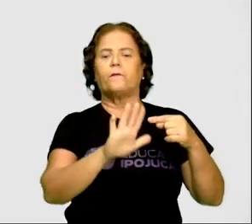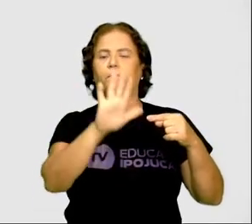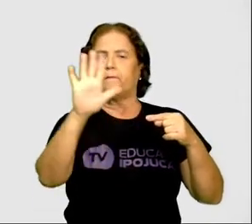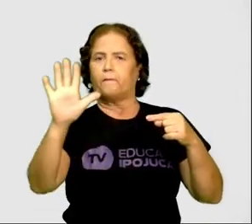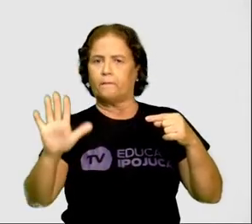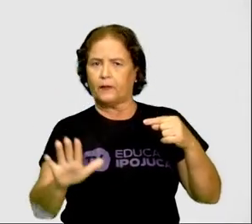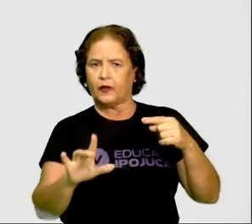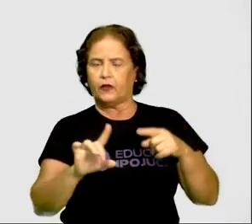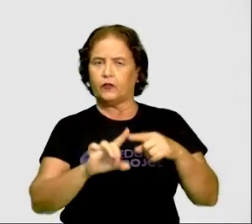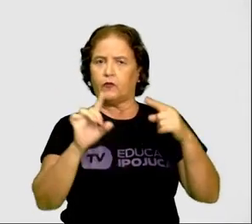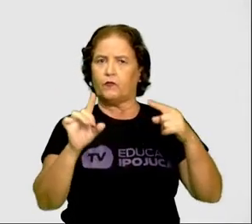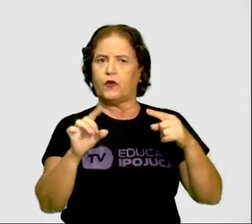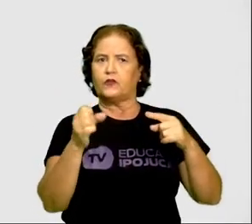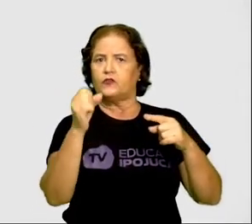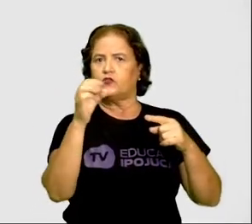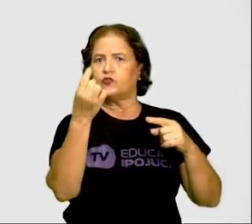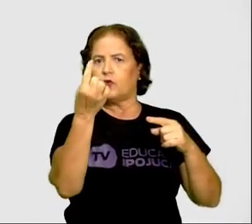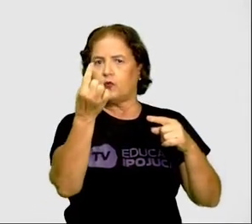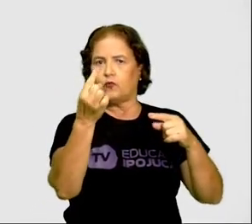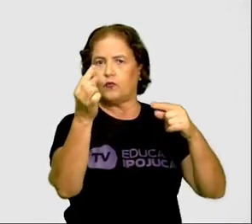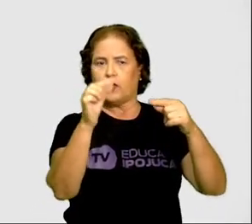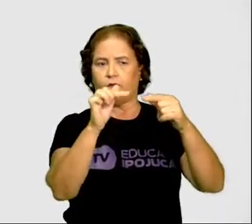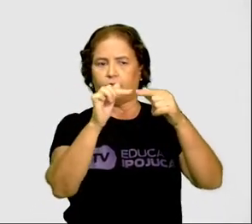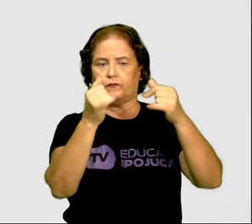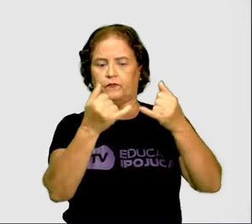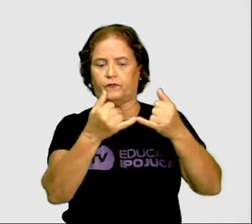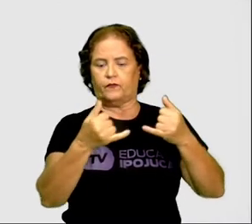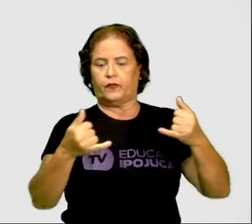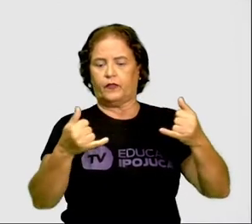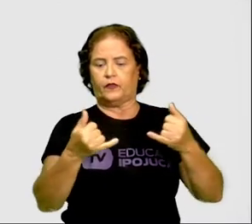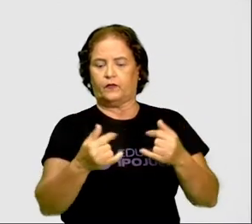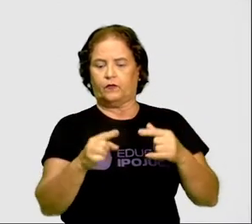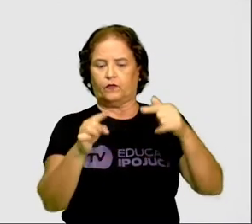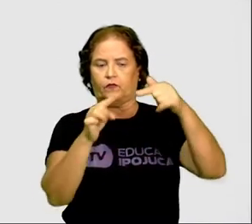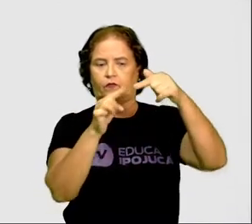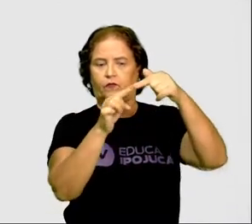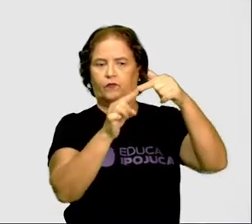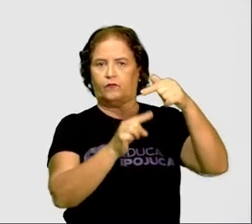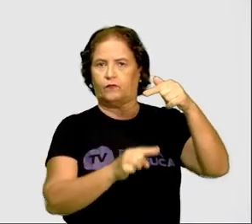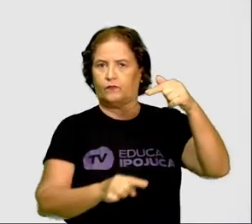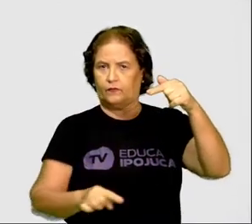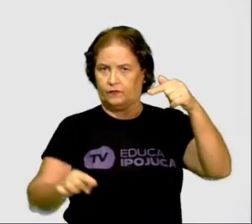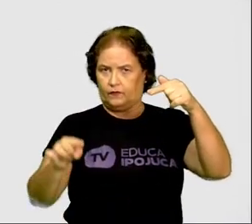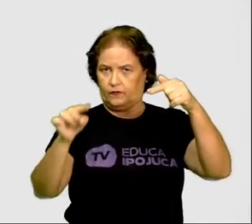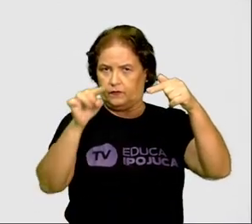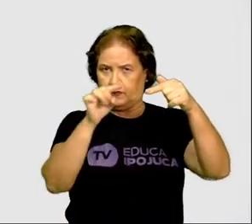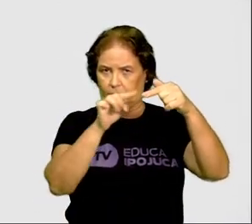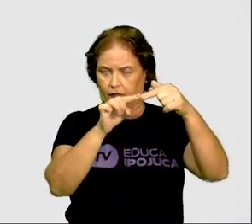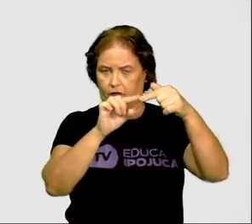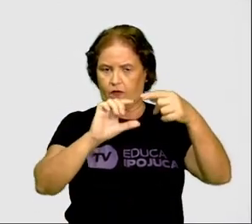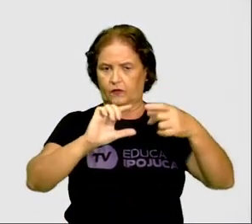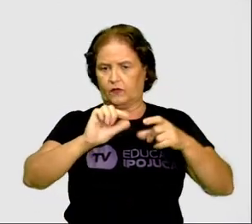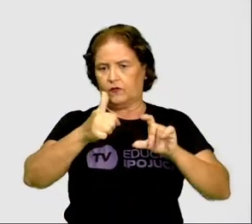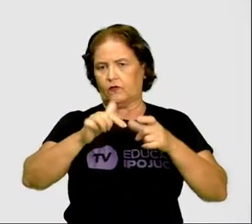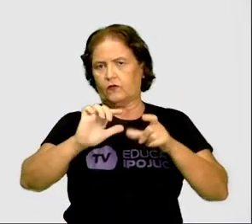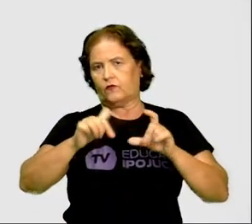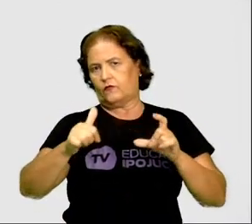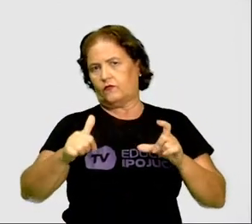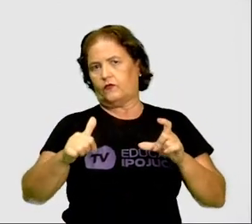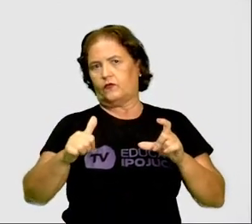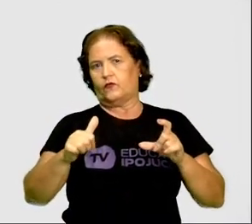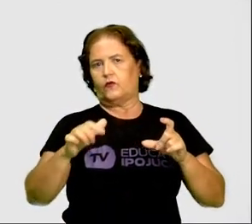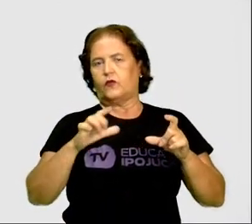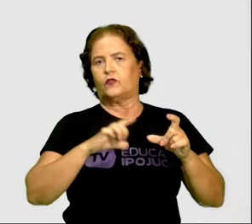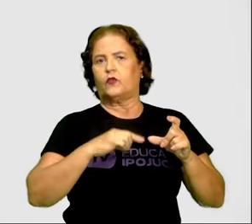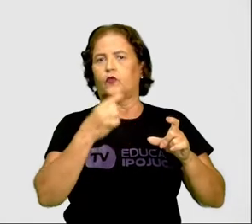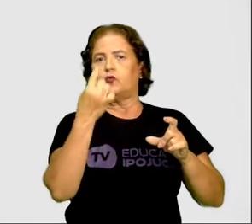faz a sua circunferência. Ou seja, o círculo é uma imagem, uma figura geométrica formado por